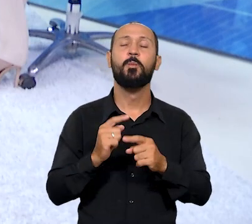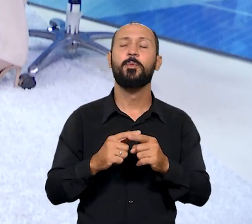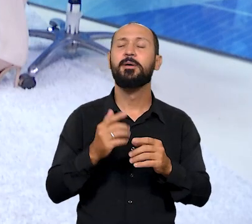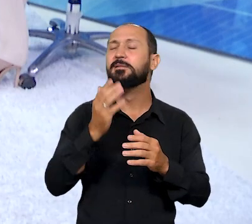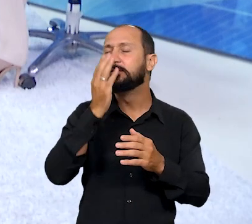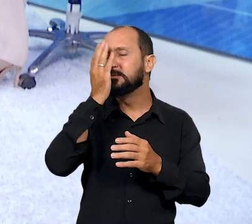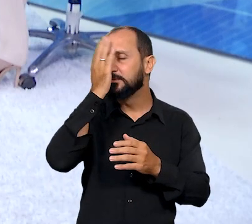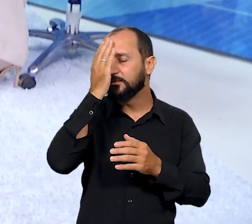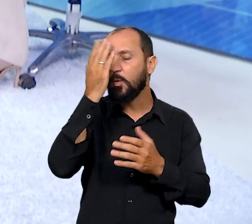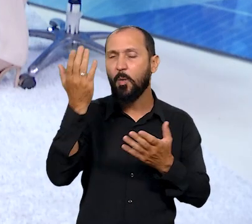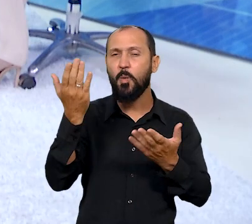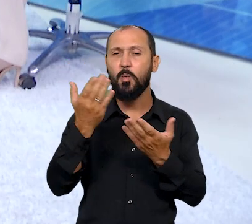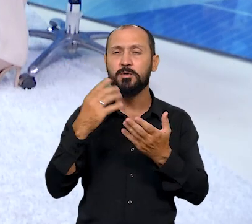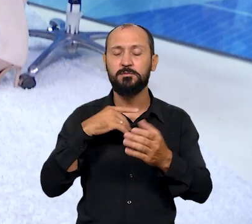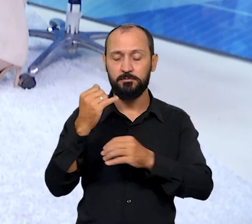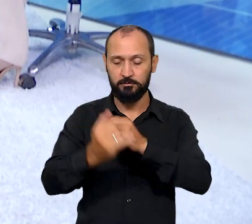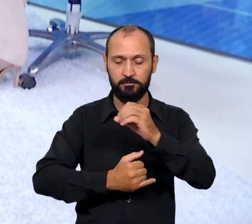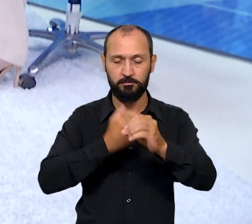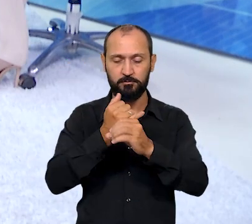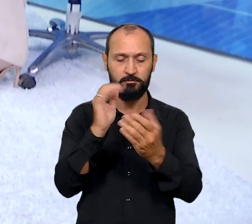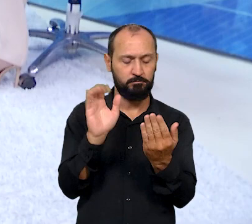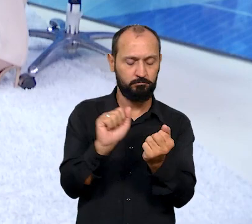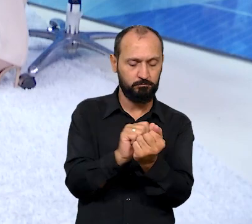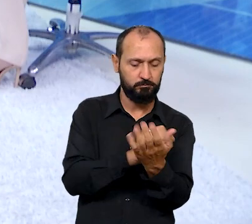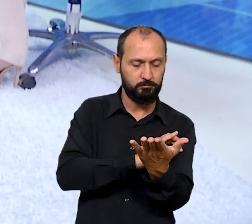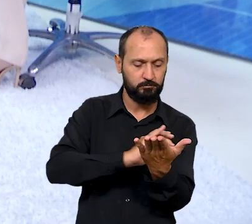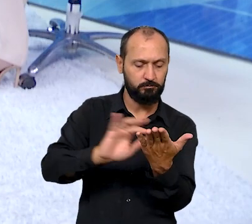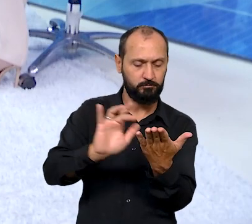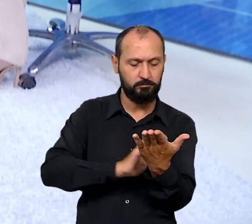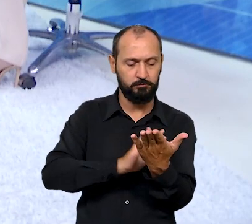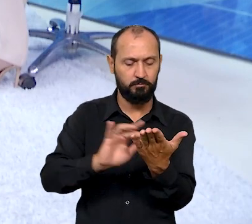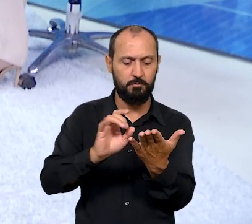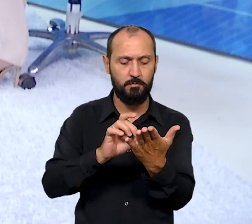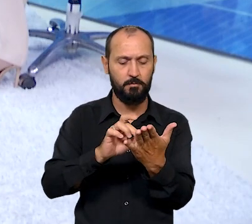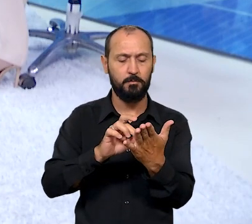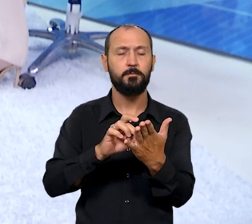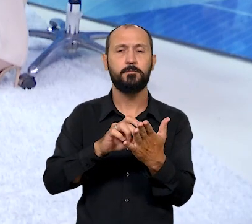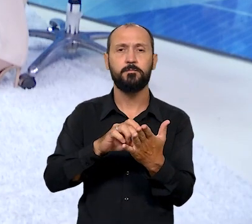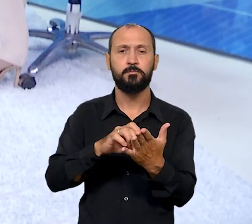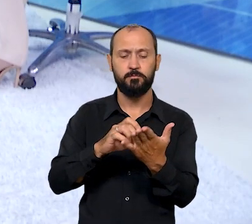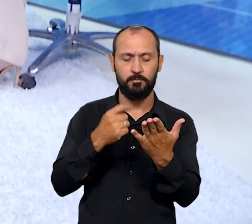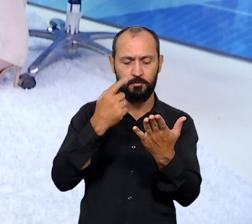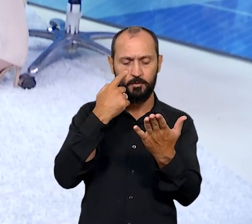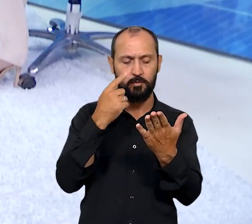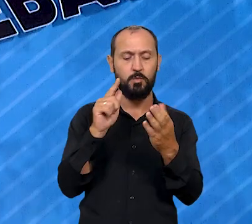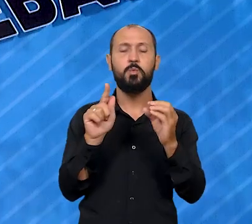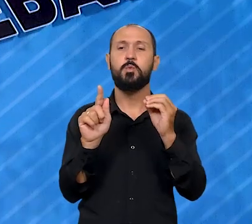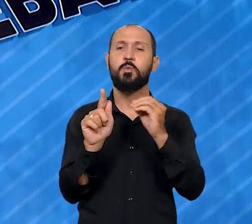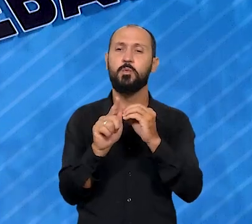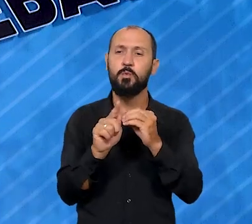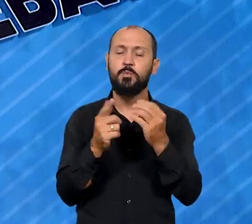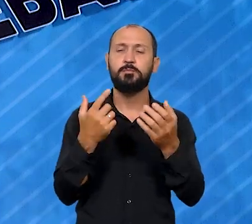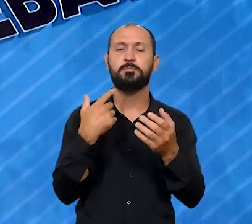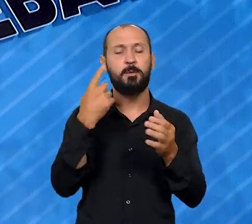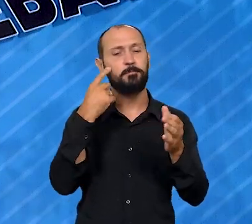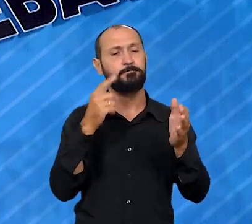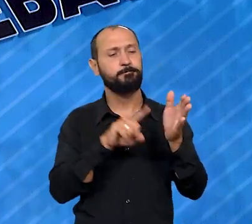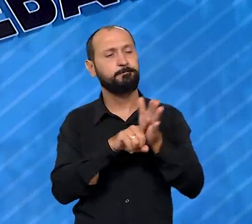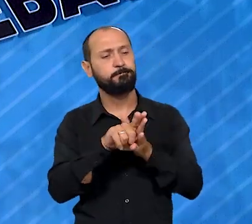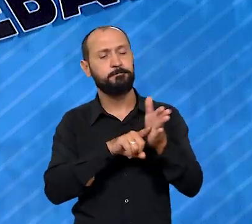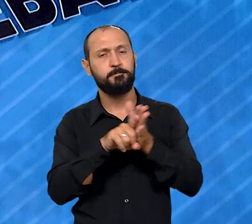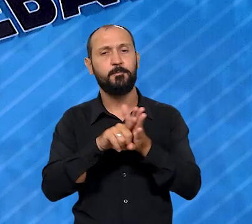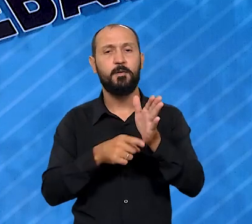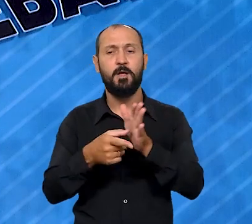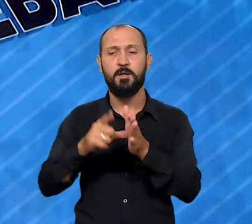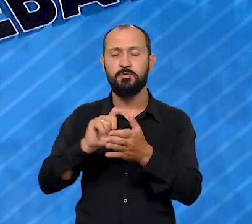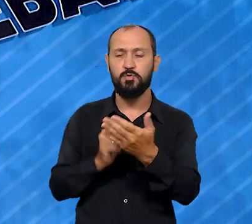conhecimento, né? Porque apesar de a gente ter hoje a internet na palma da nossa mão, poder entrar ali num Google da vida, fazer